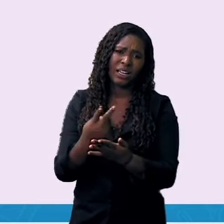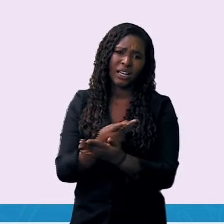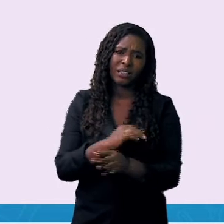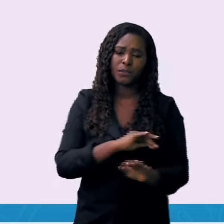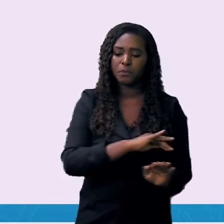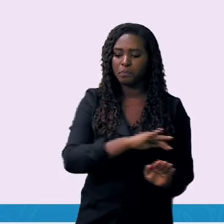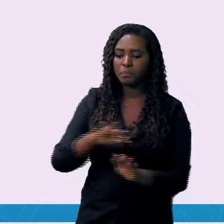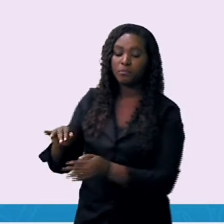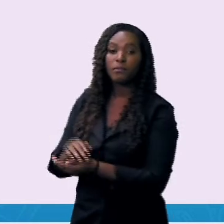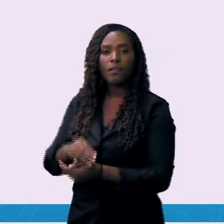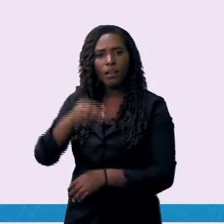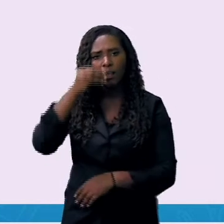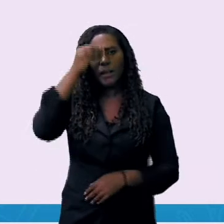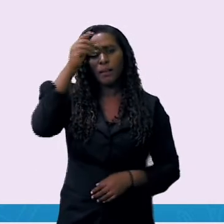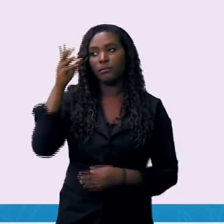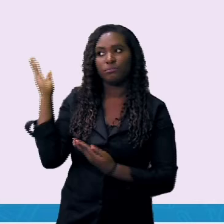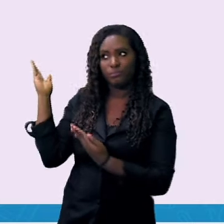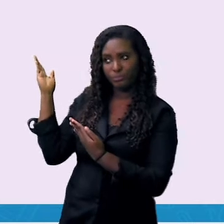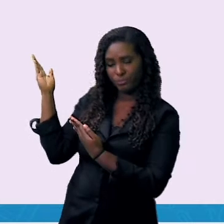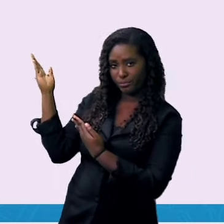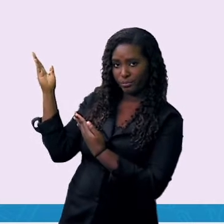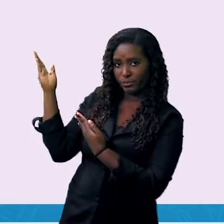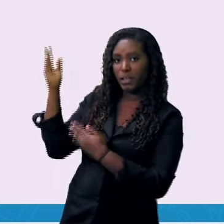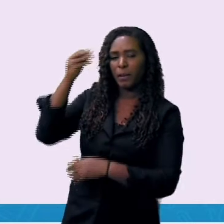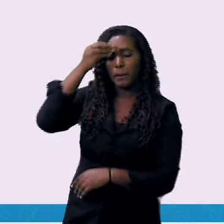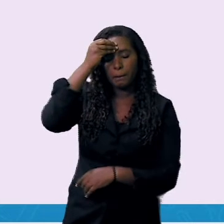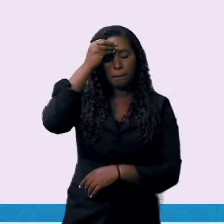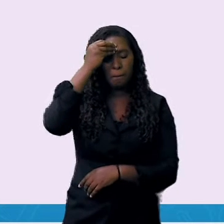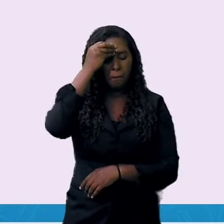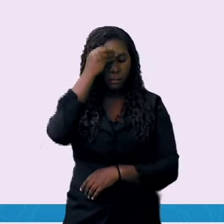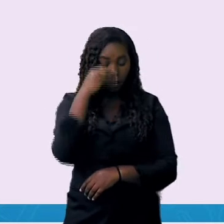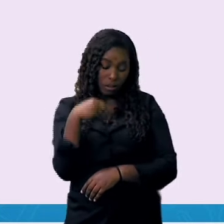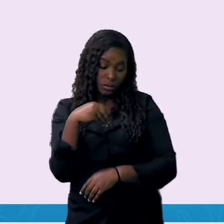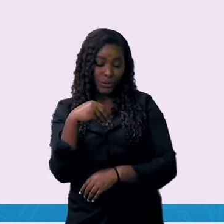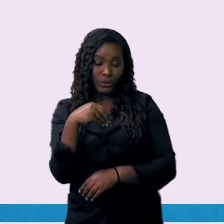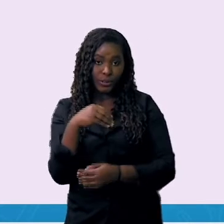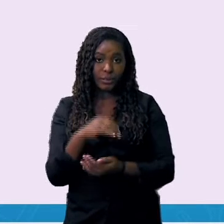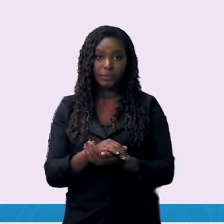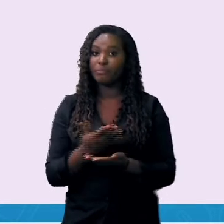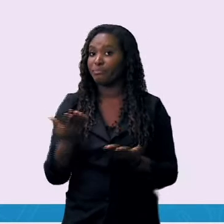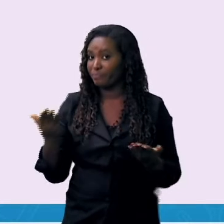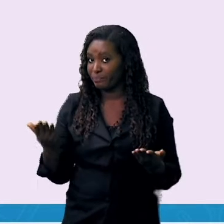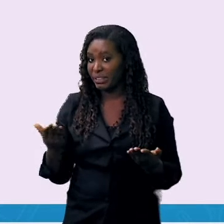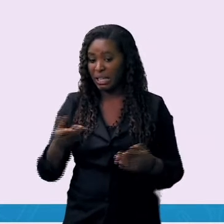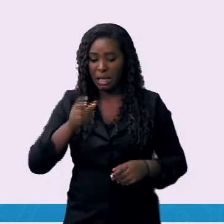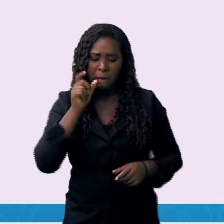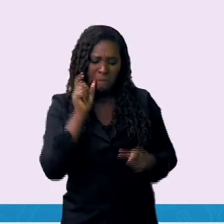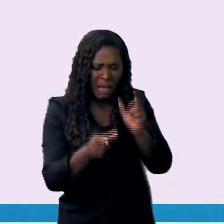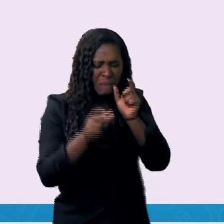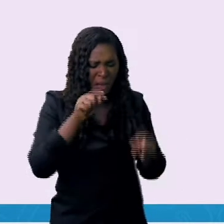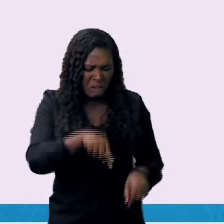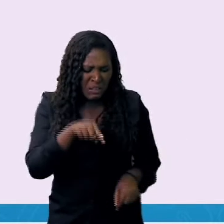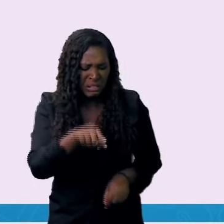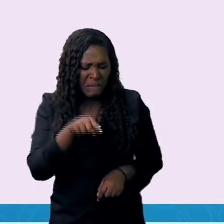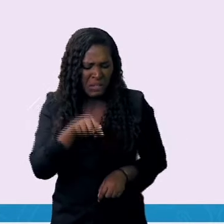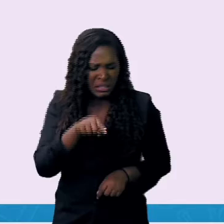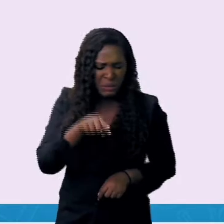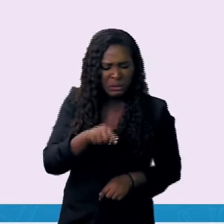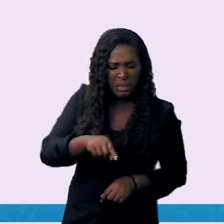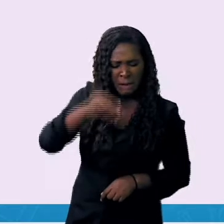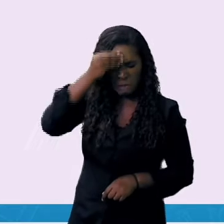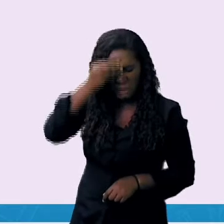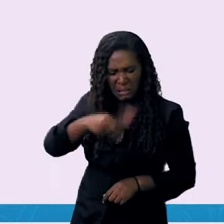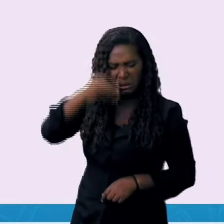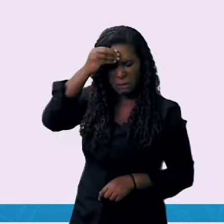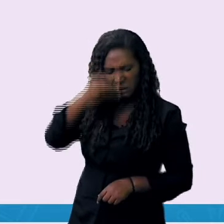e proatividade? Ajude seu filho, a criança, a sair do comodismo com uma conversa franca. Uma